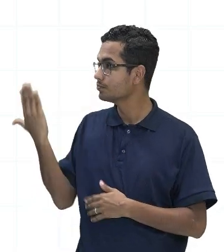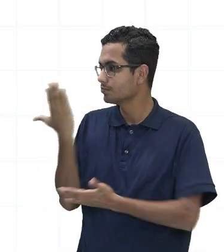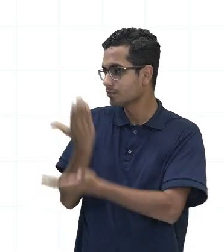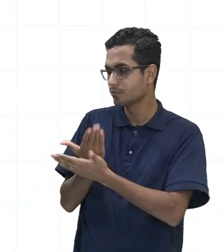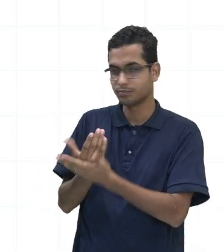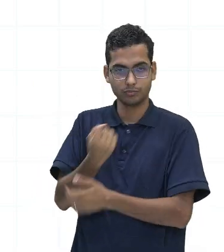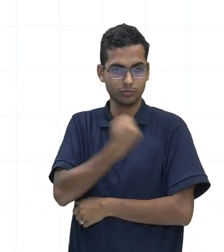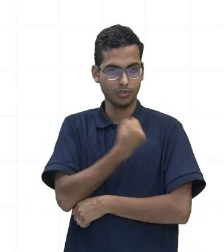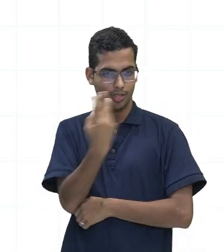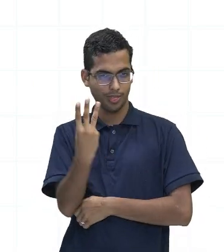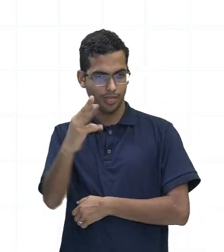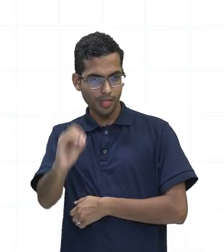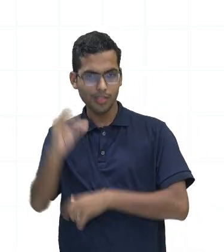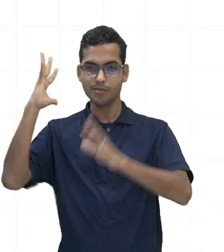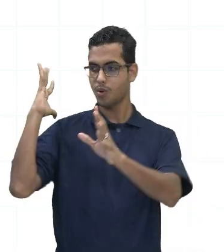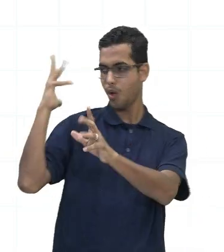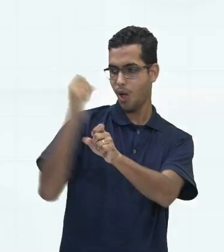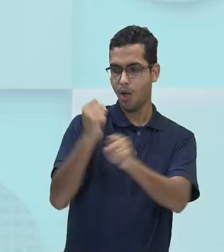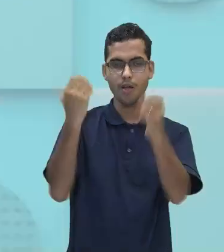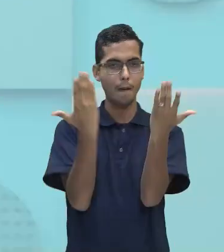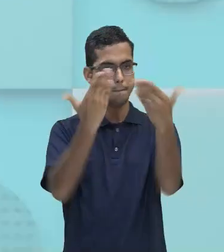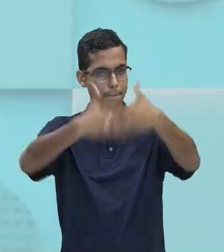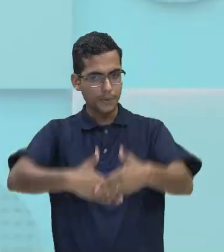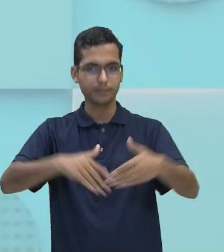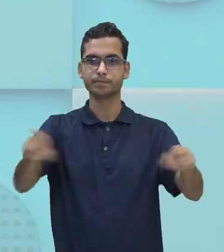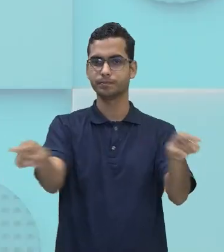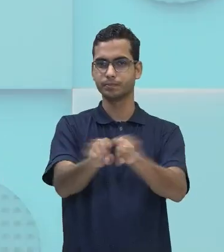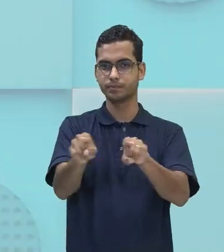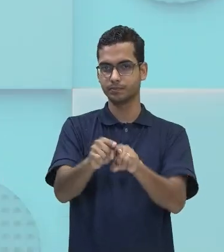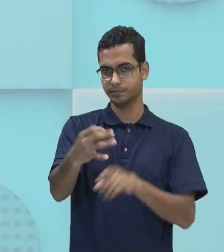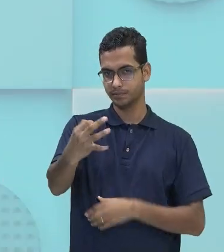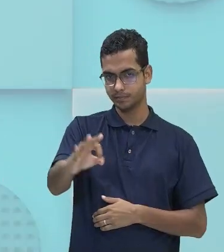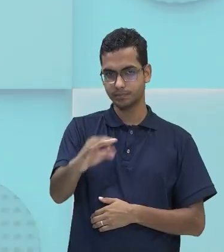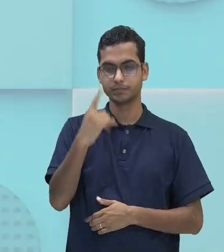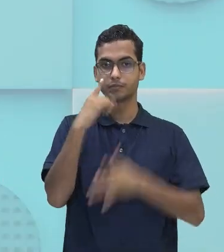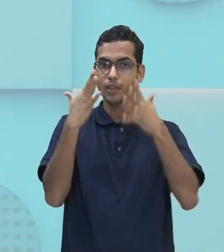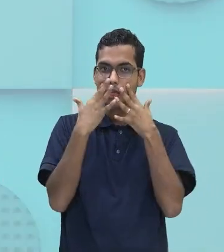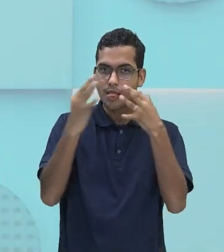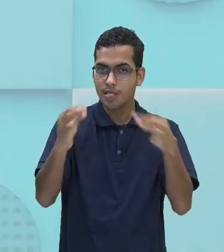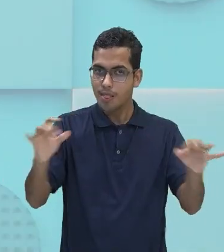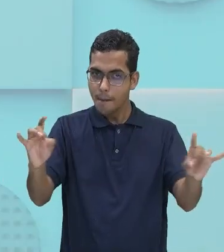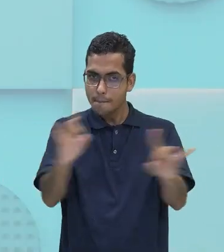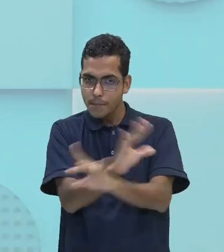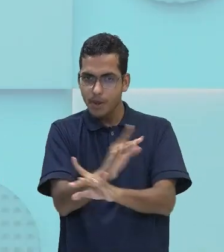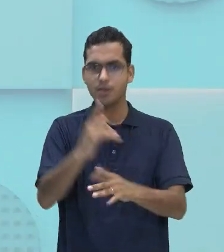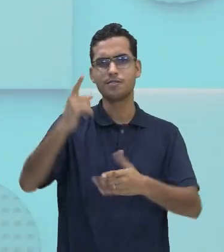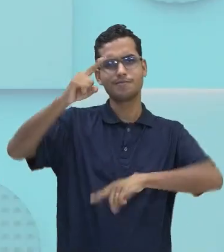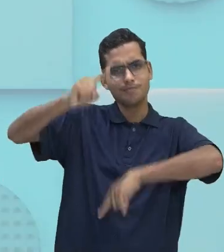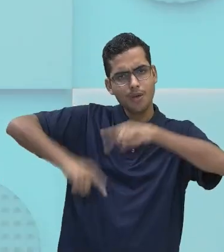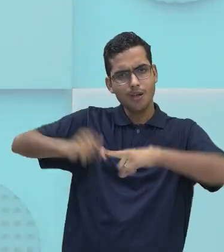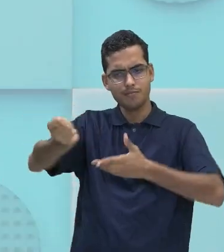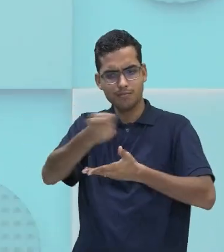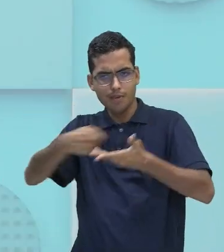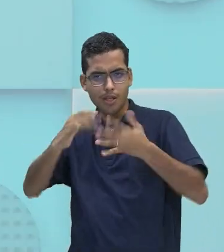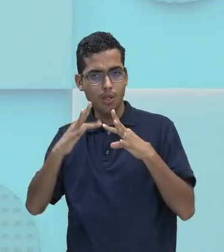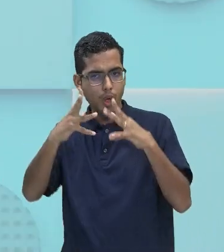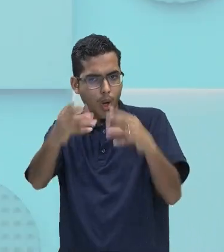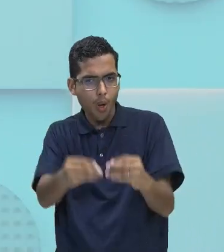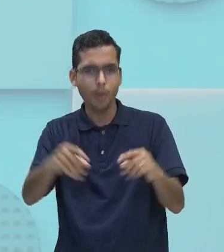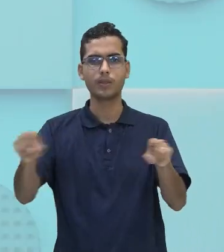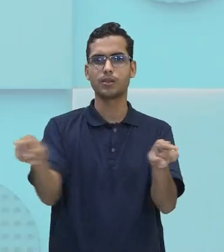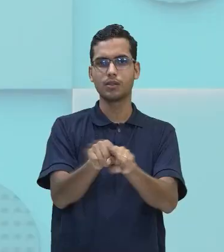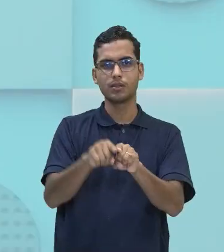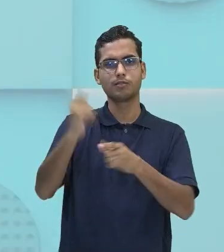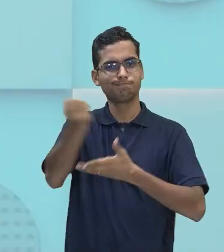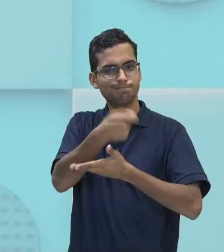30, aula de revisão e avaliação. Então, se preparem, pegue o caderno, o lápis, a caneta